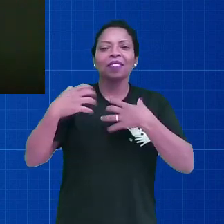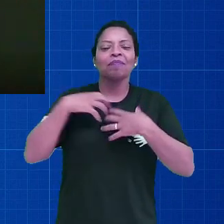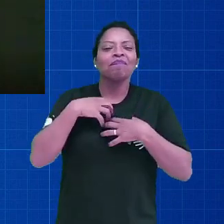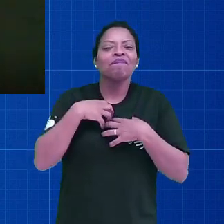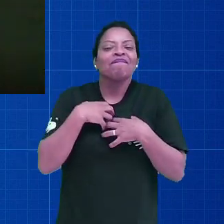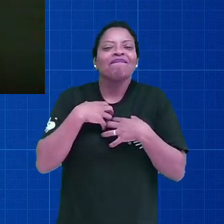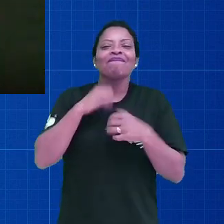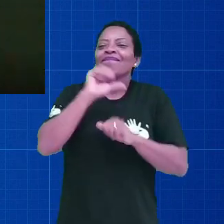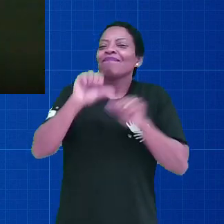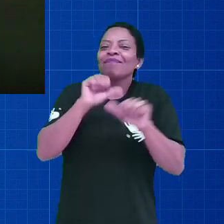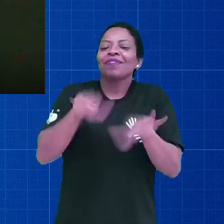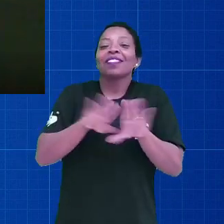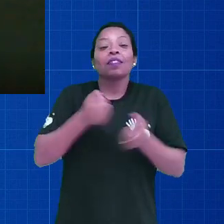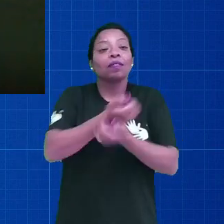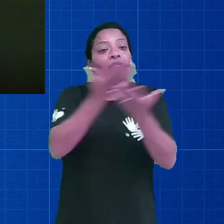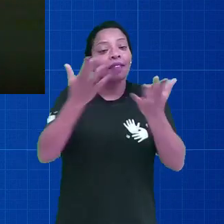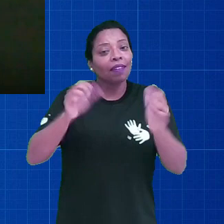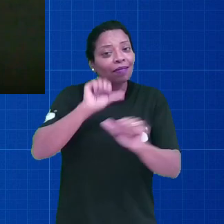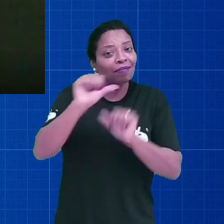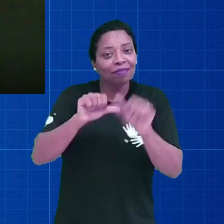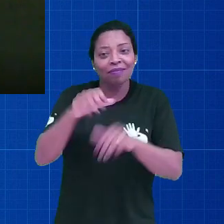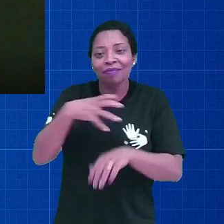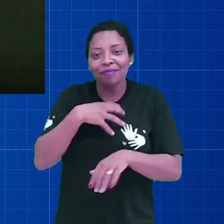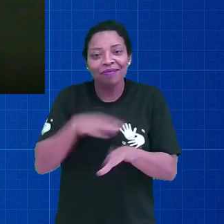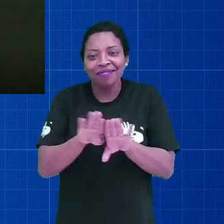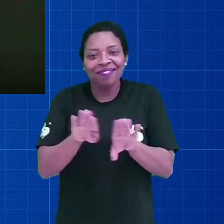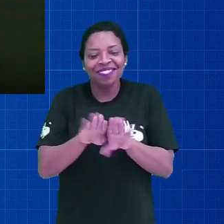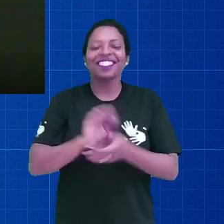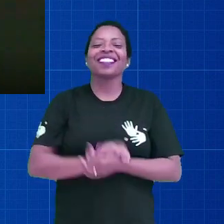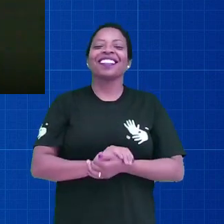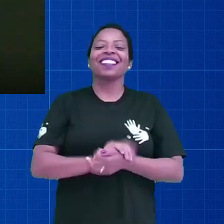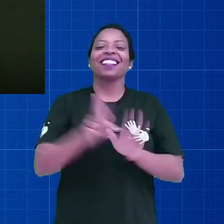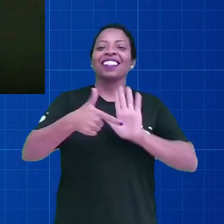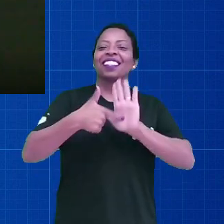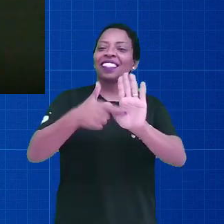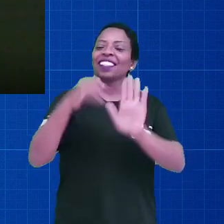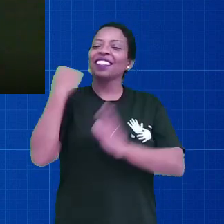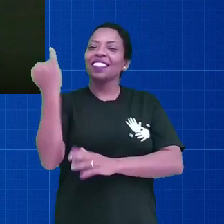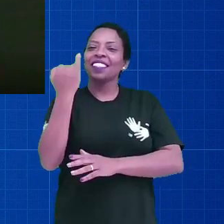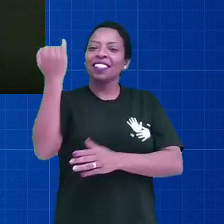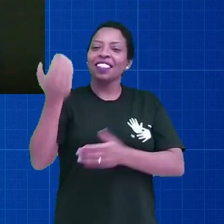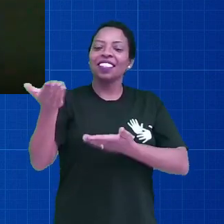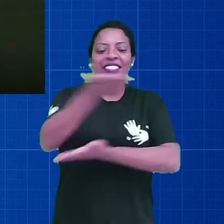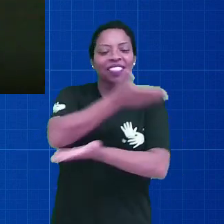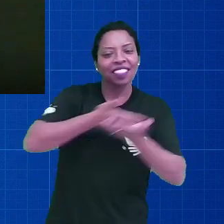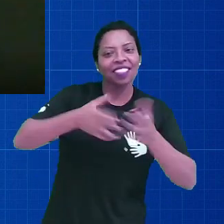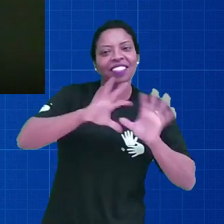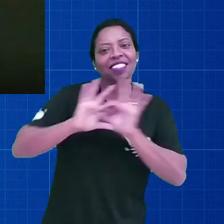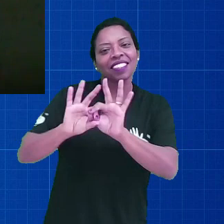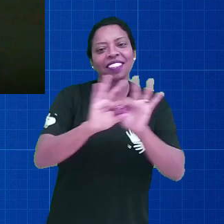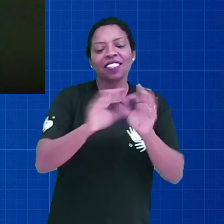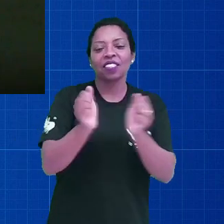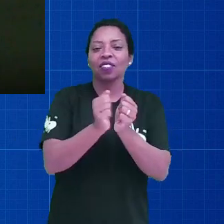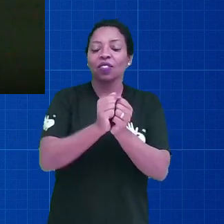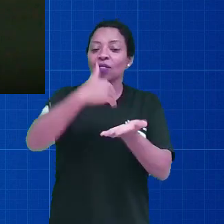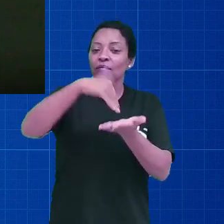e externas também, né? Também quero destacar a importância da parceria com a Secretaria do Meio Ambiente e Secretaria